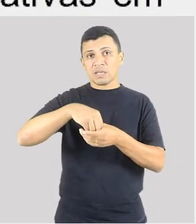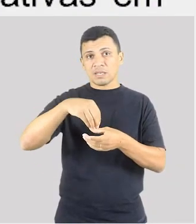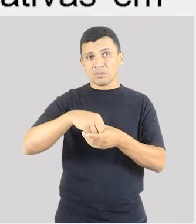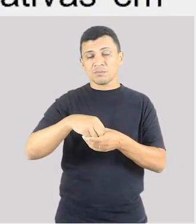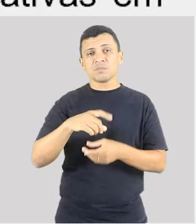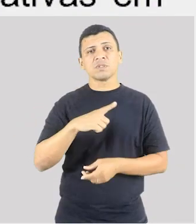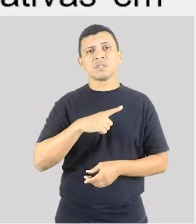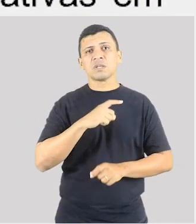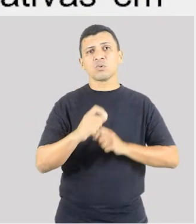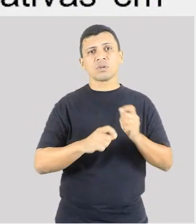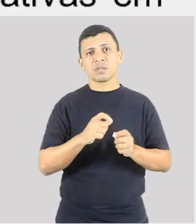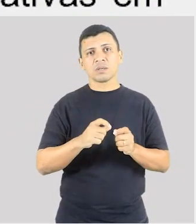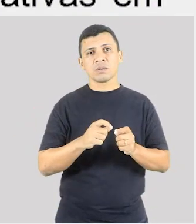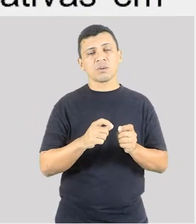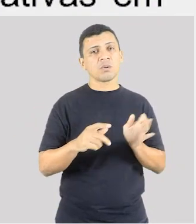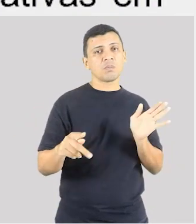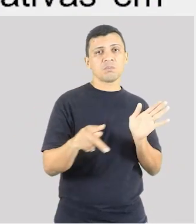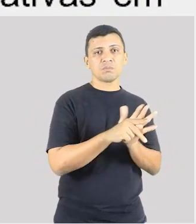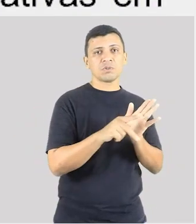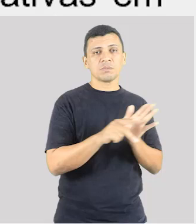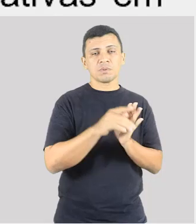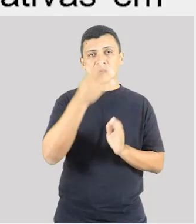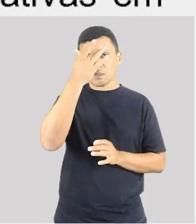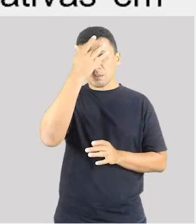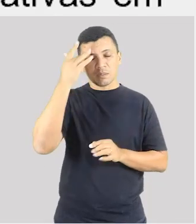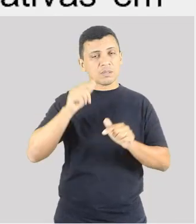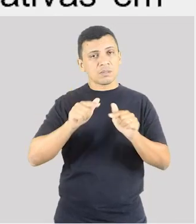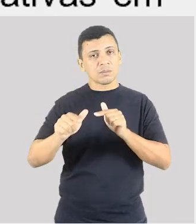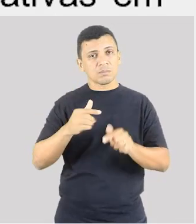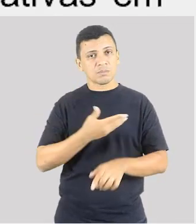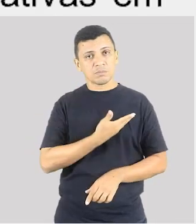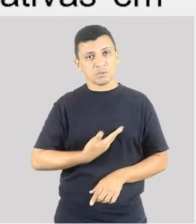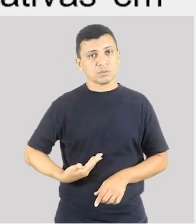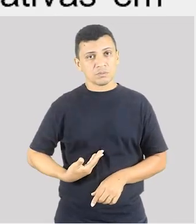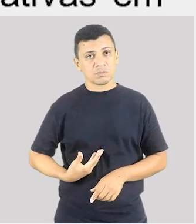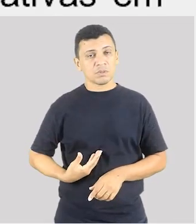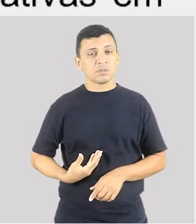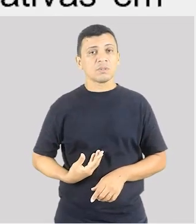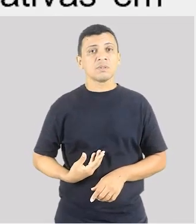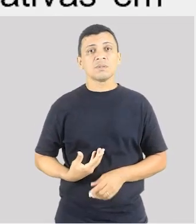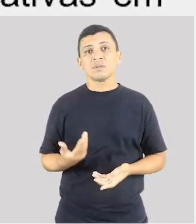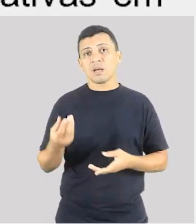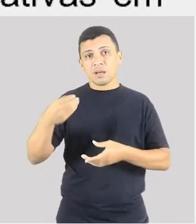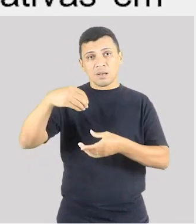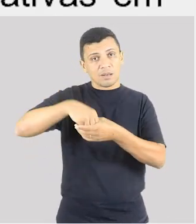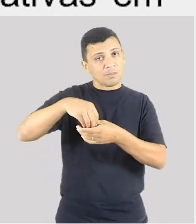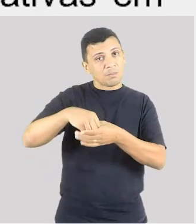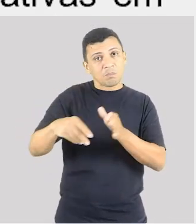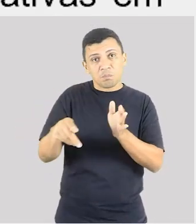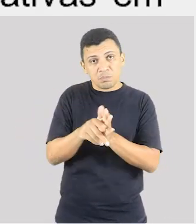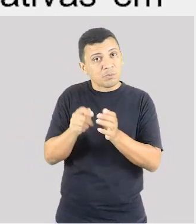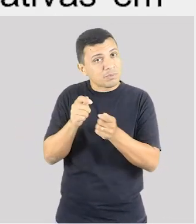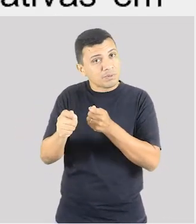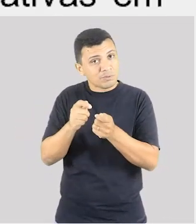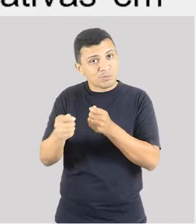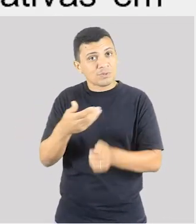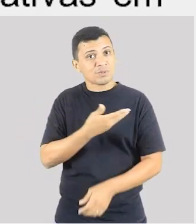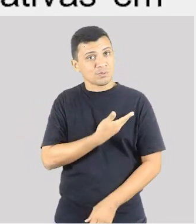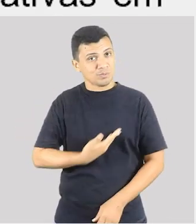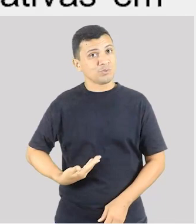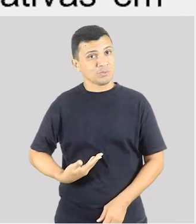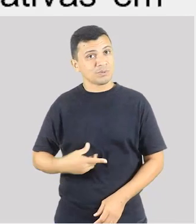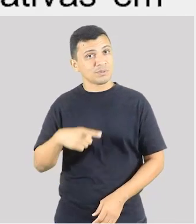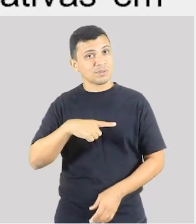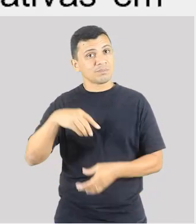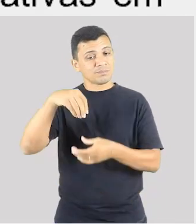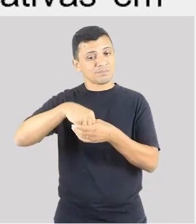como destinatários próprios agentes públicos. Interno, a própria administração pública, eu falo de